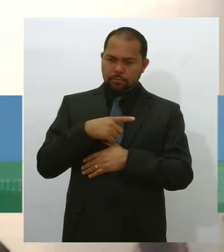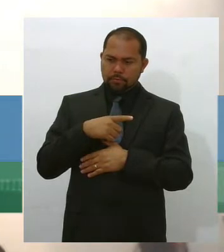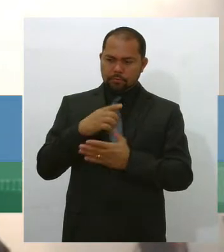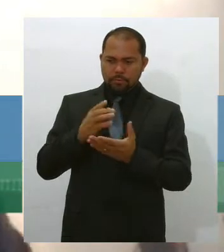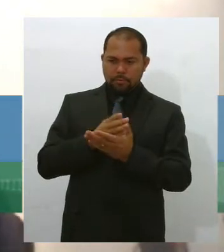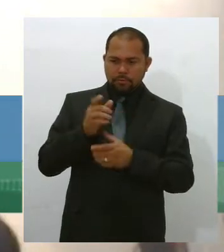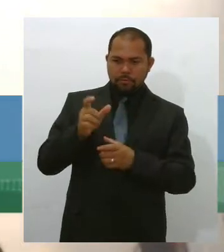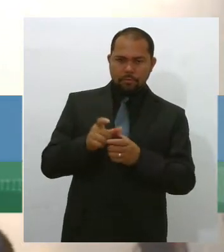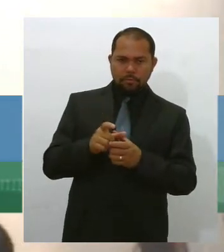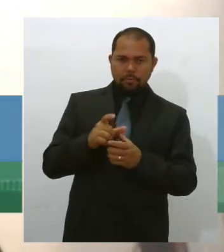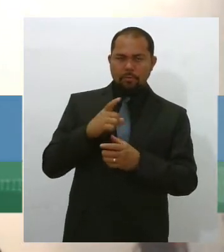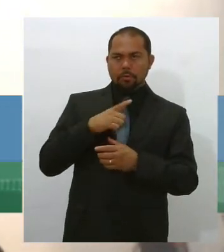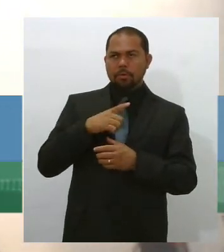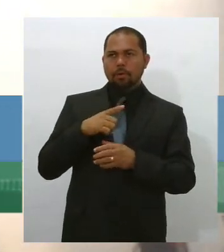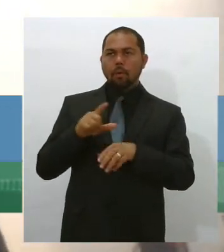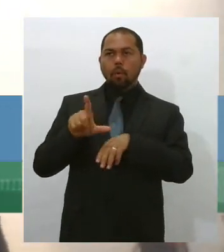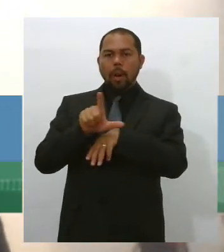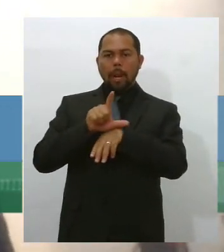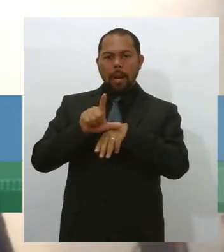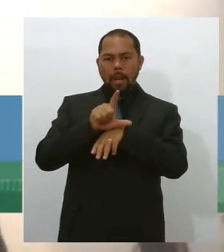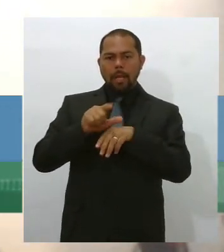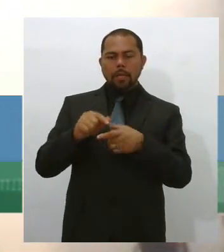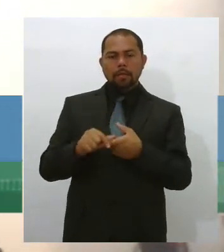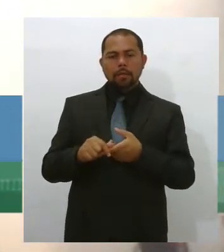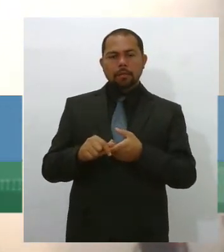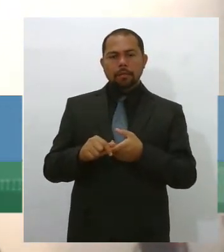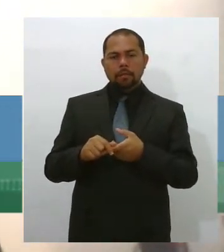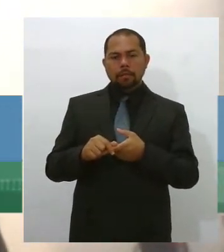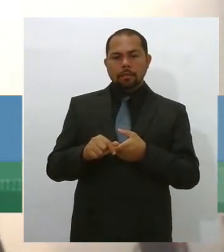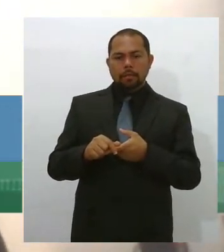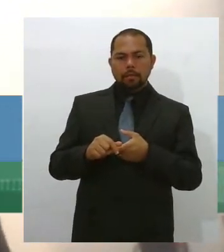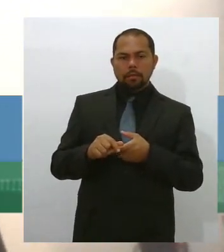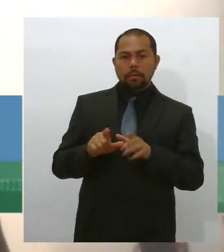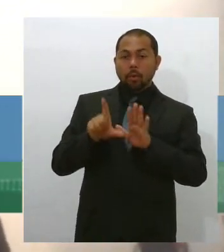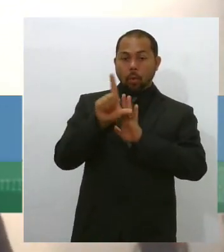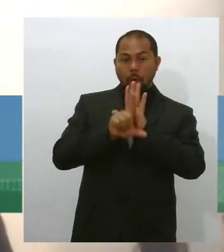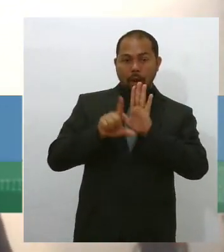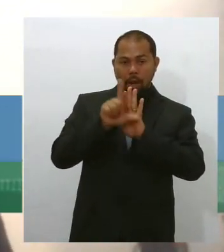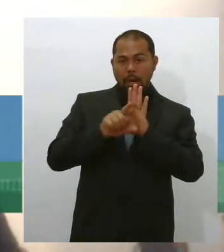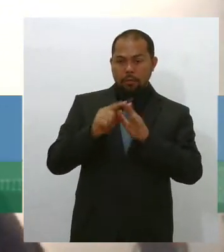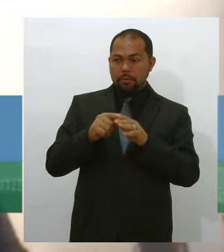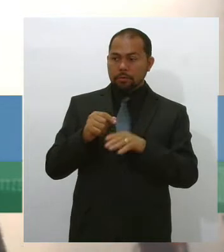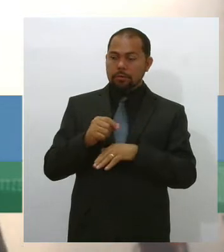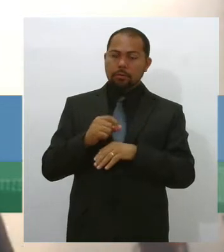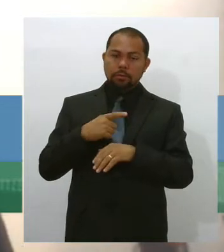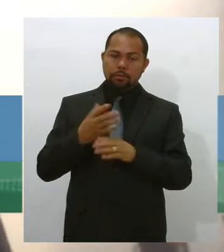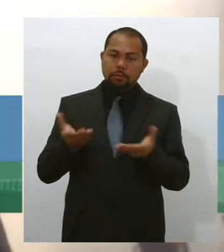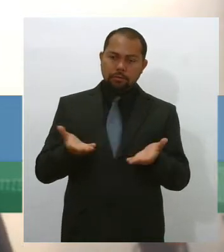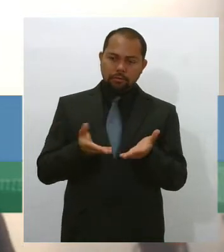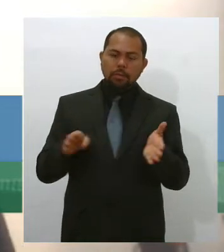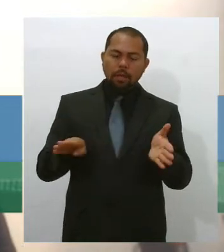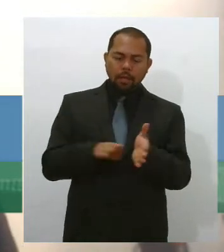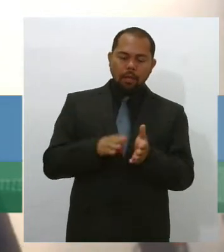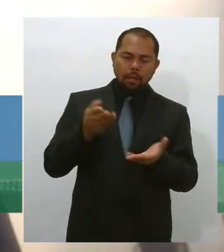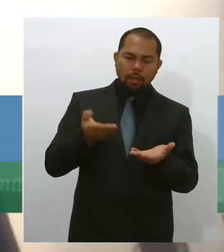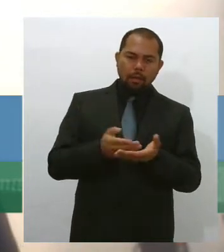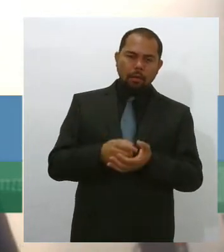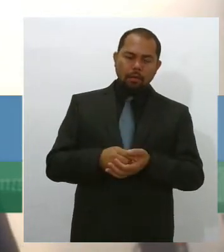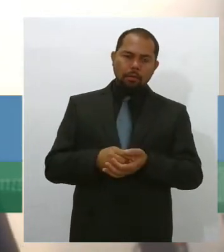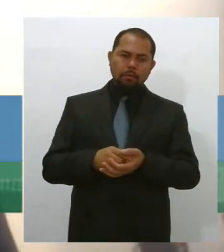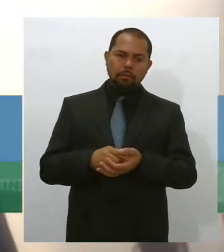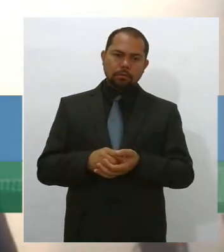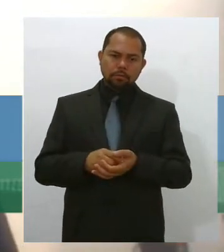você tinha uma legislação tá que regia o que até hoje Régio mais fortificado por essa lei que você estou agora